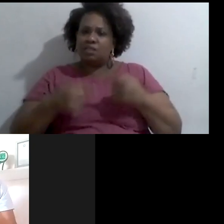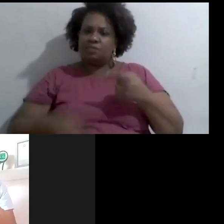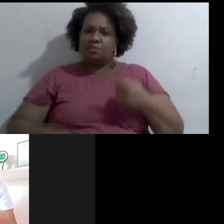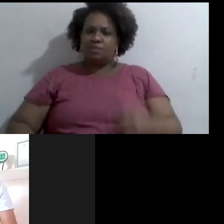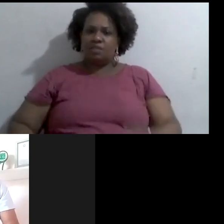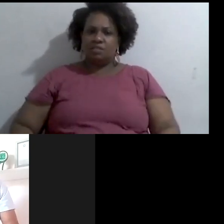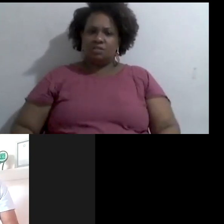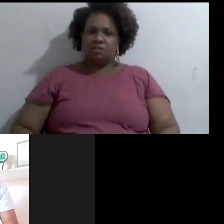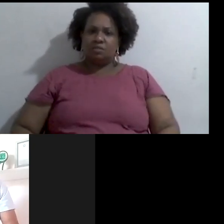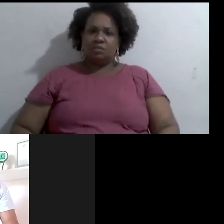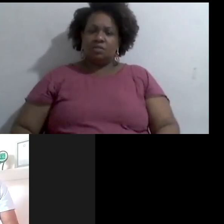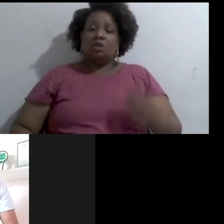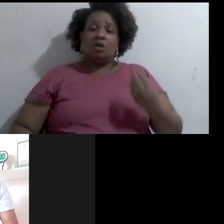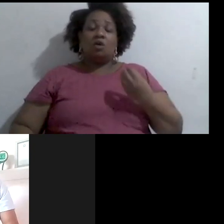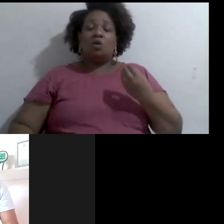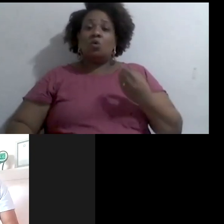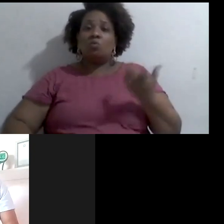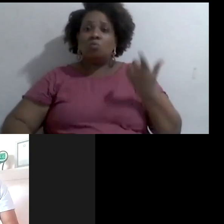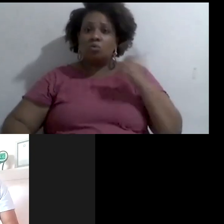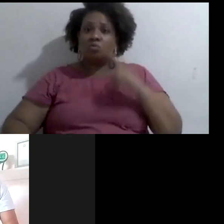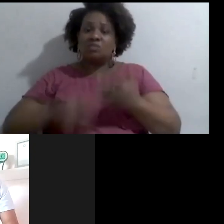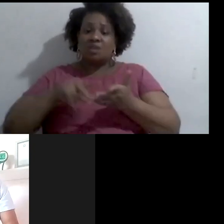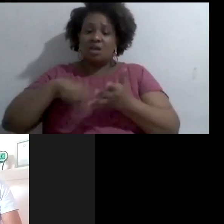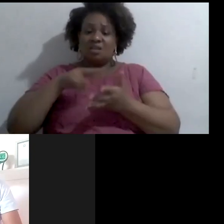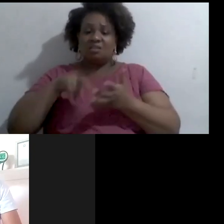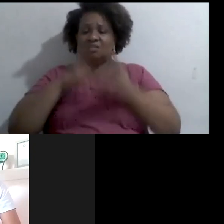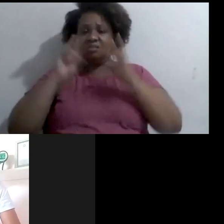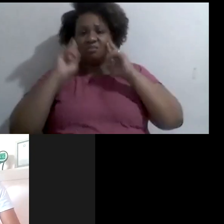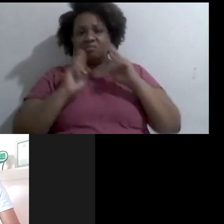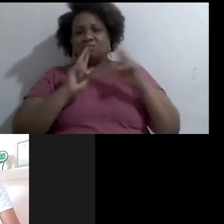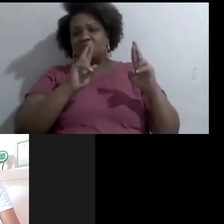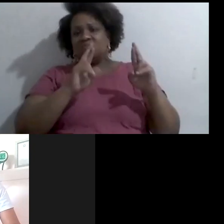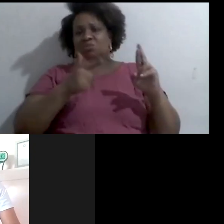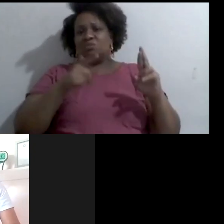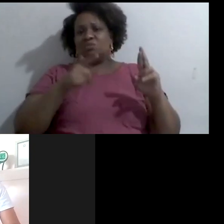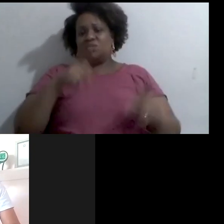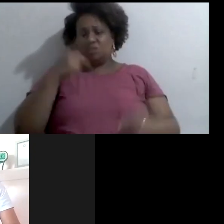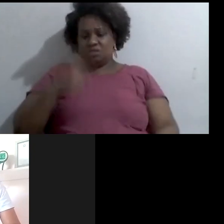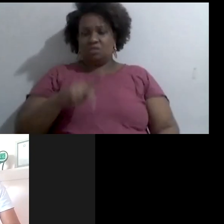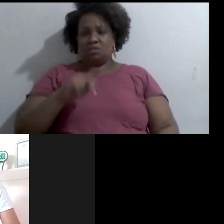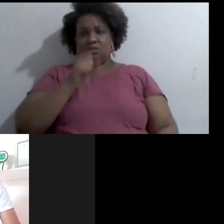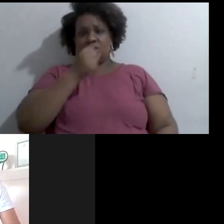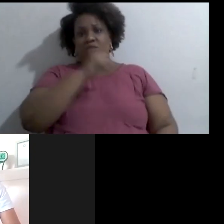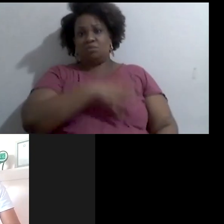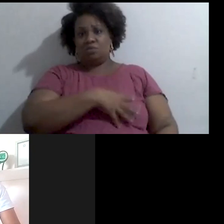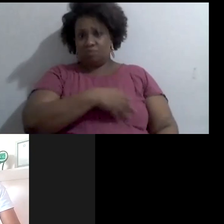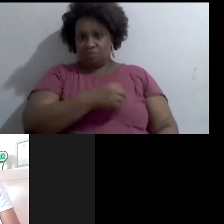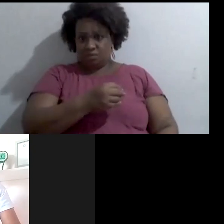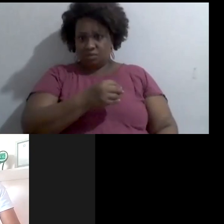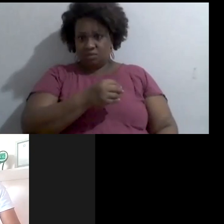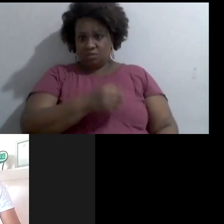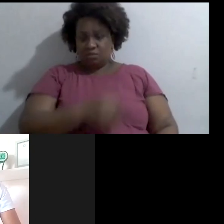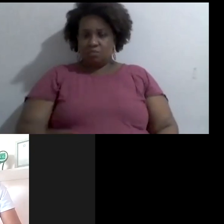como a dança vem sendo desrespeitada enquanto Simões Filho, enquanto rede, enquanto